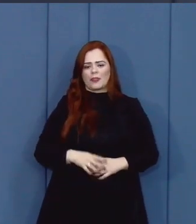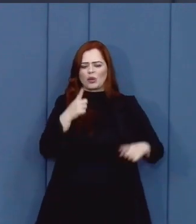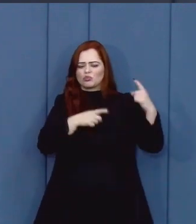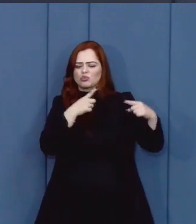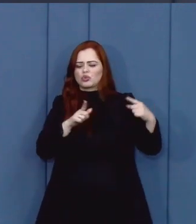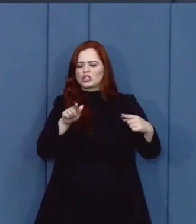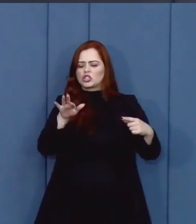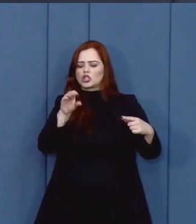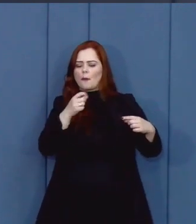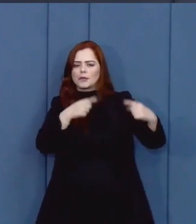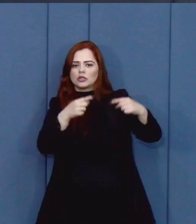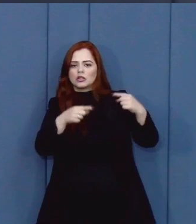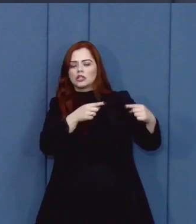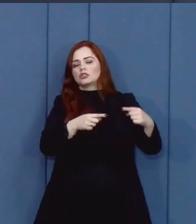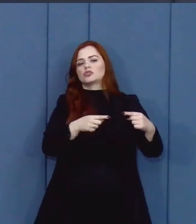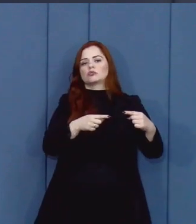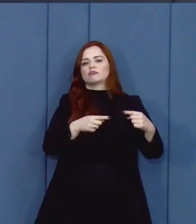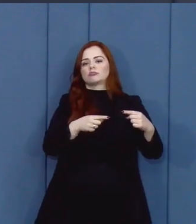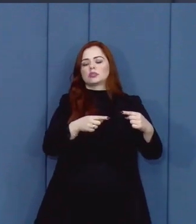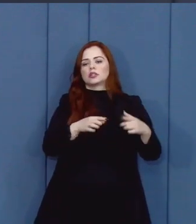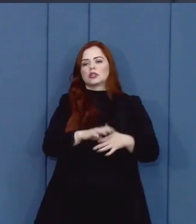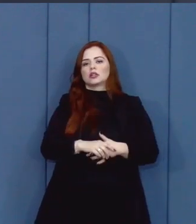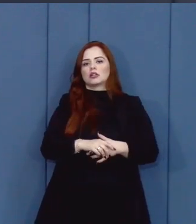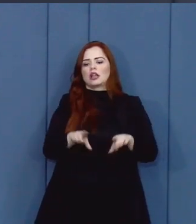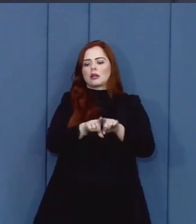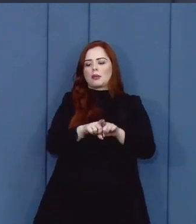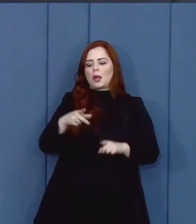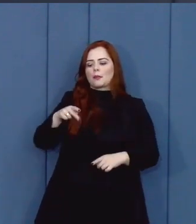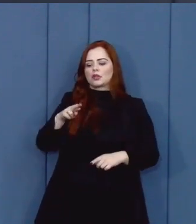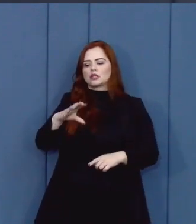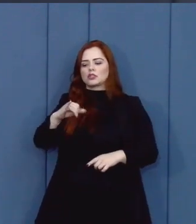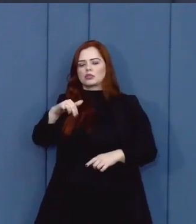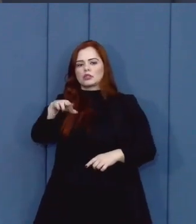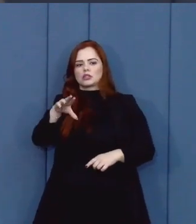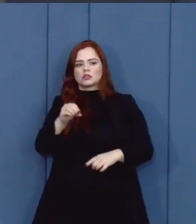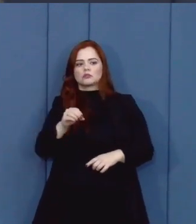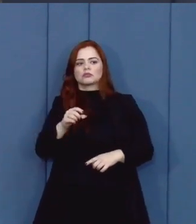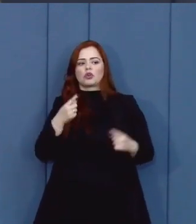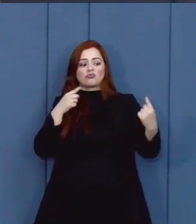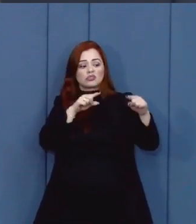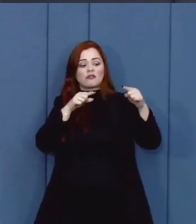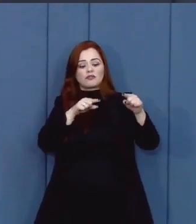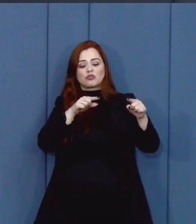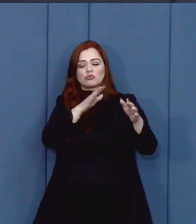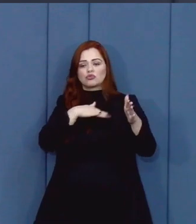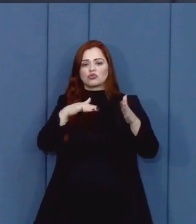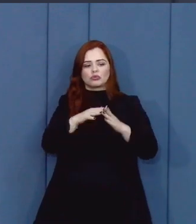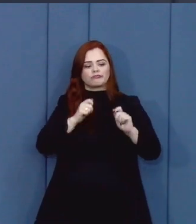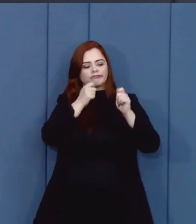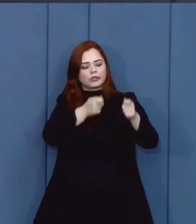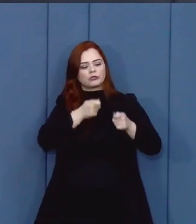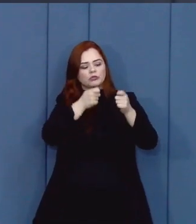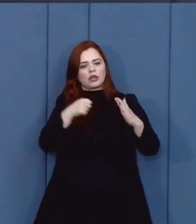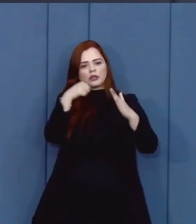Conflitos geopolíticos, as pressões protecionistas e o desafio aqui de todos aqui, né, de lutar